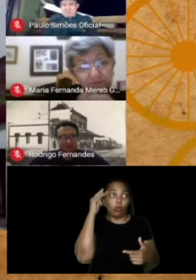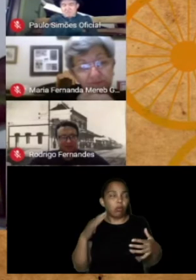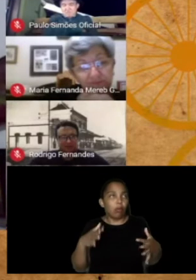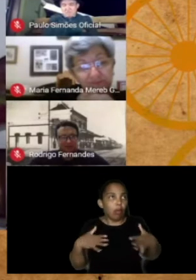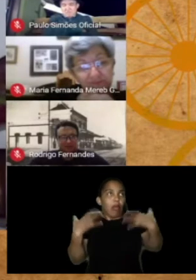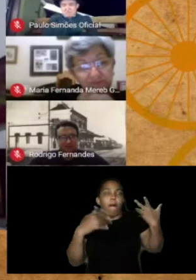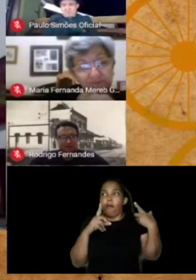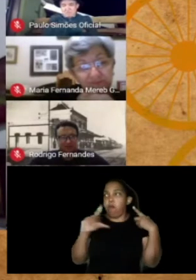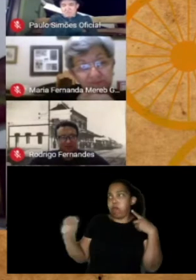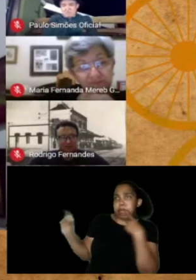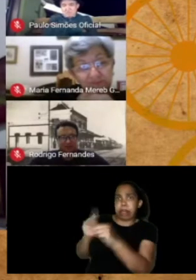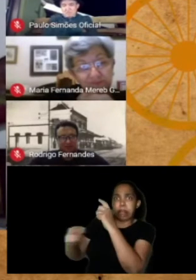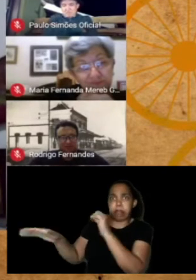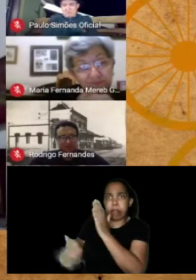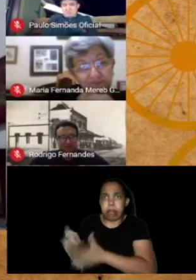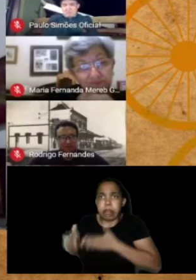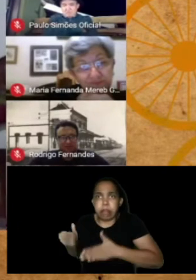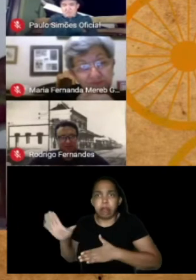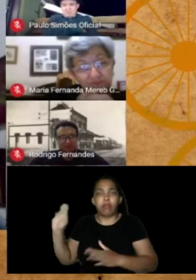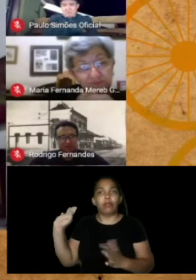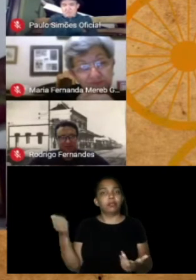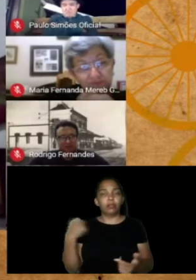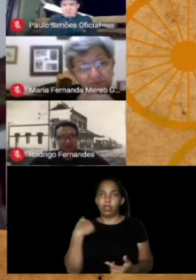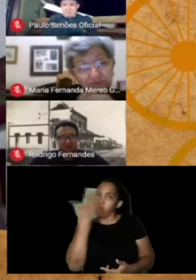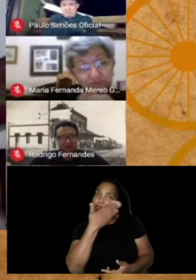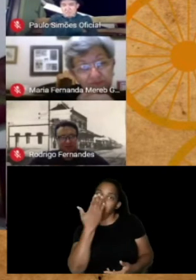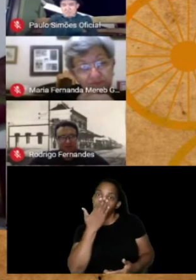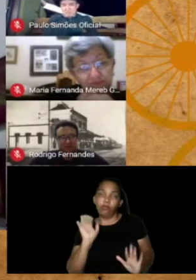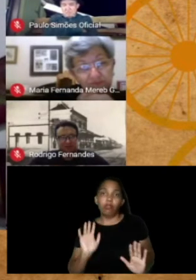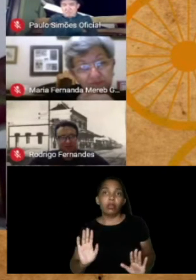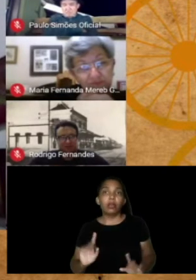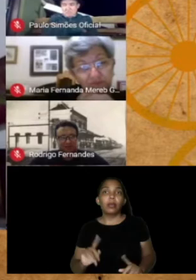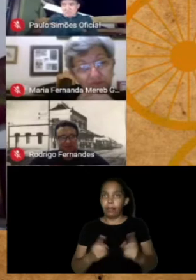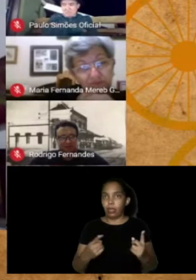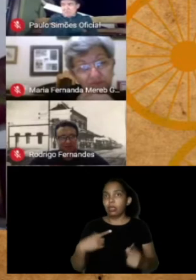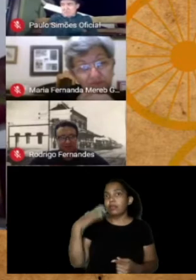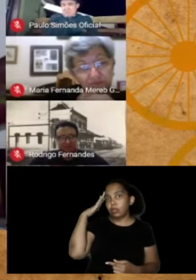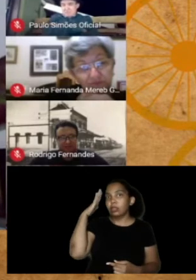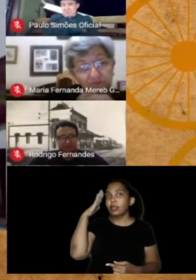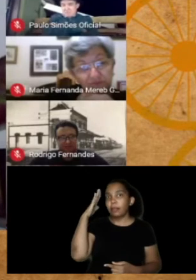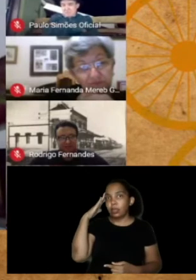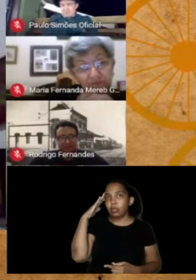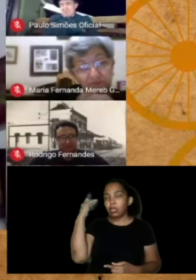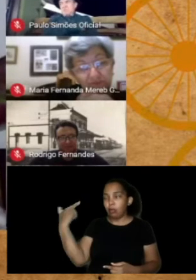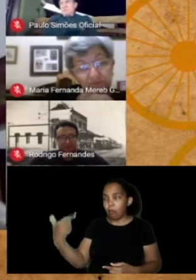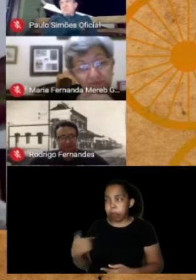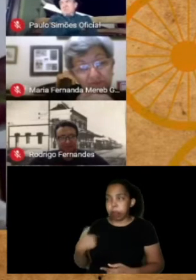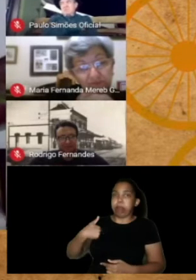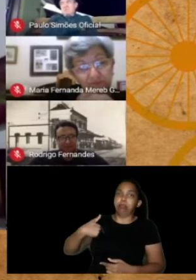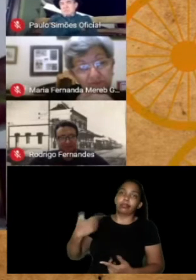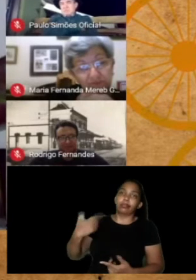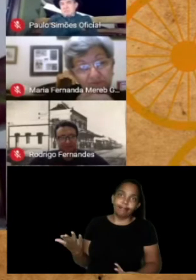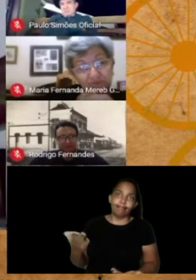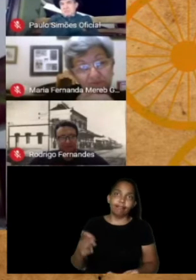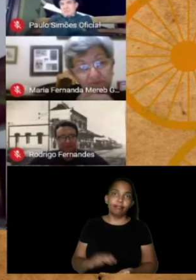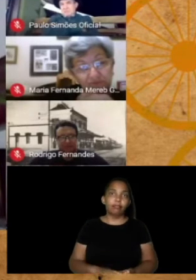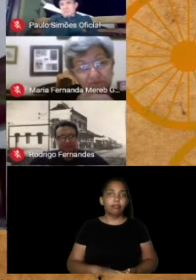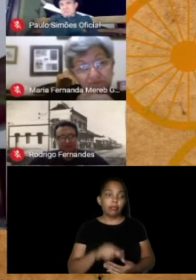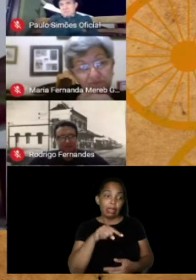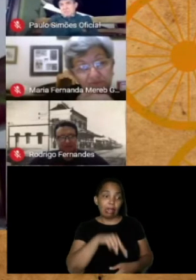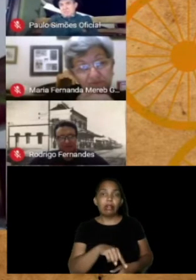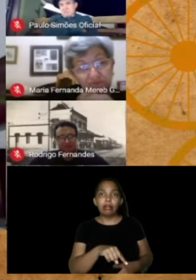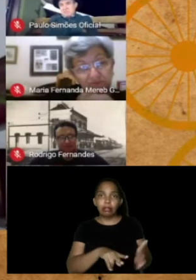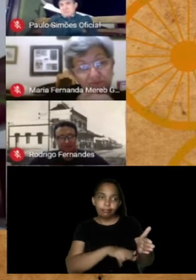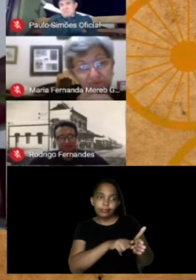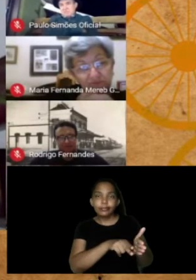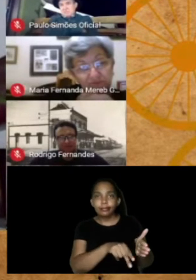E aí a gente viu, né, eu não vi, claro, né, mas aí ficamos sabendo que ele tinha sido assassinado, certo, bem ali na frente da